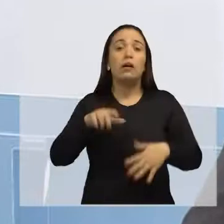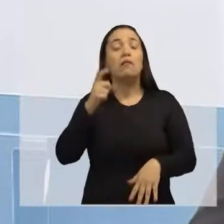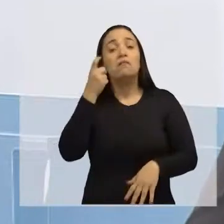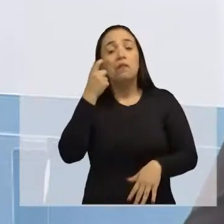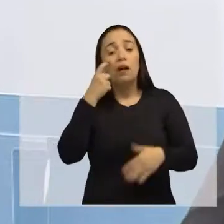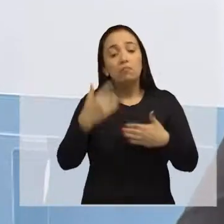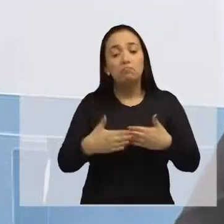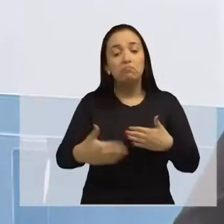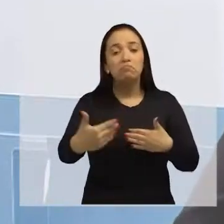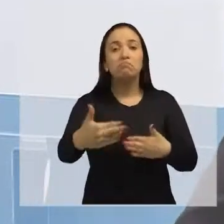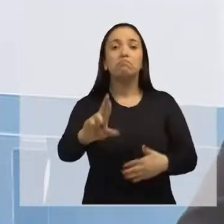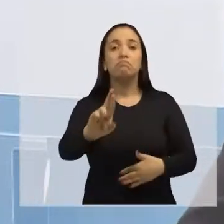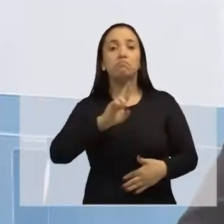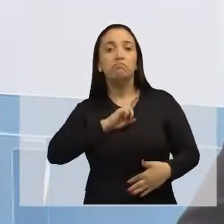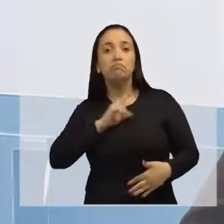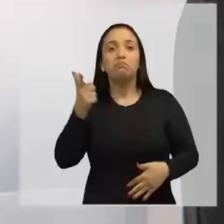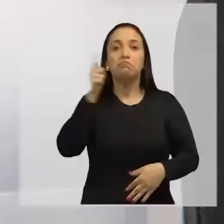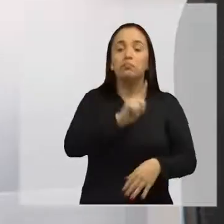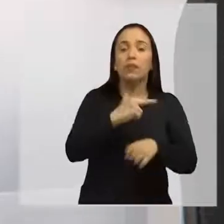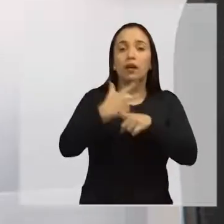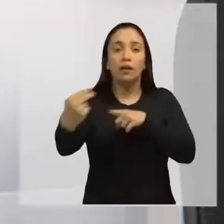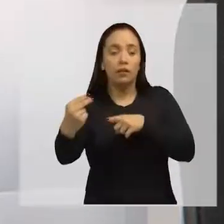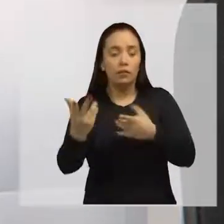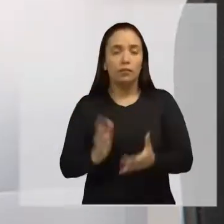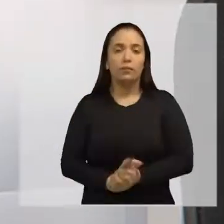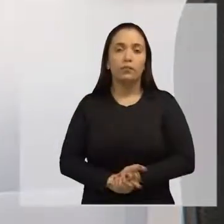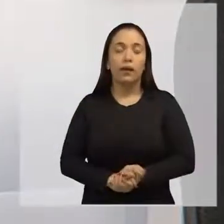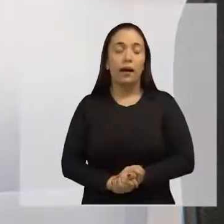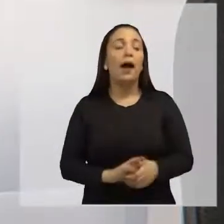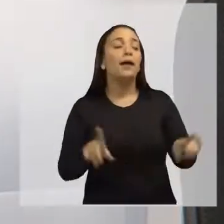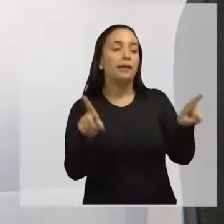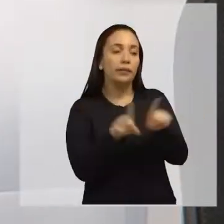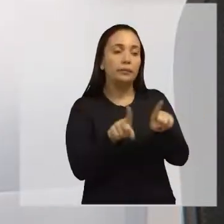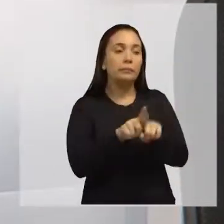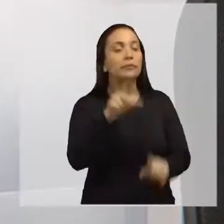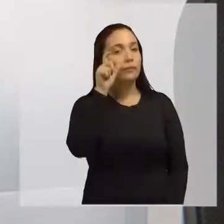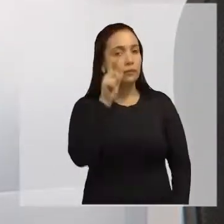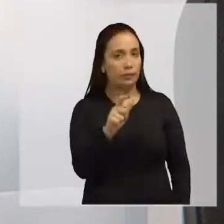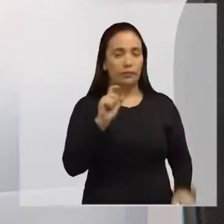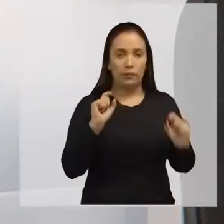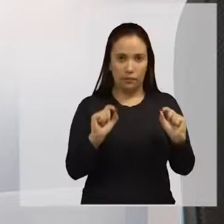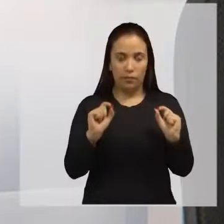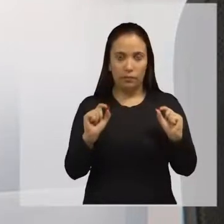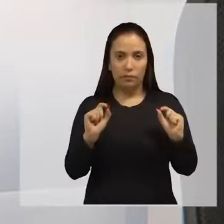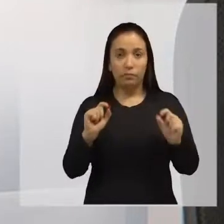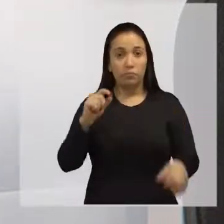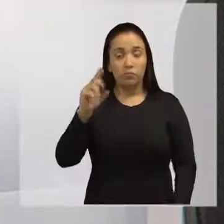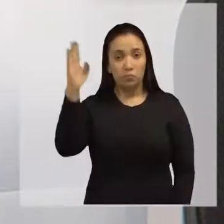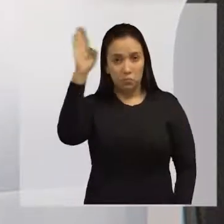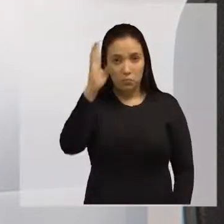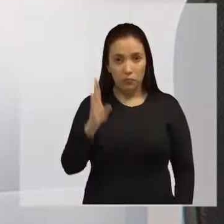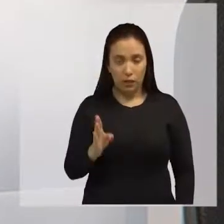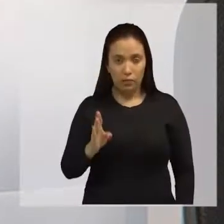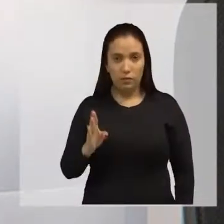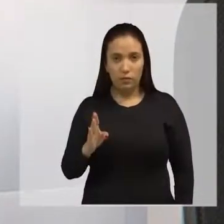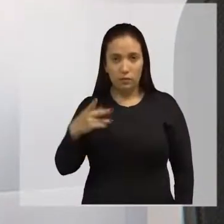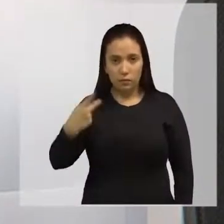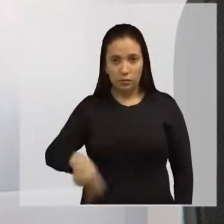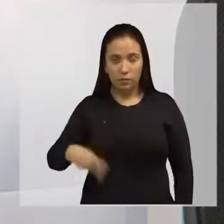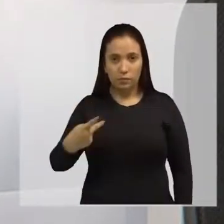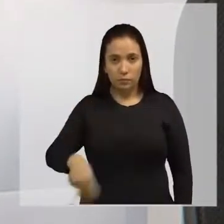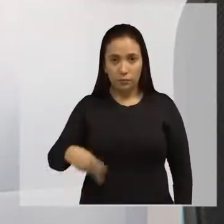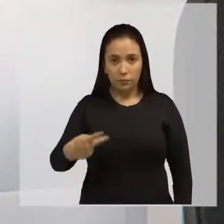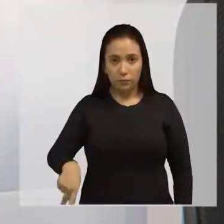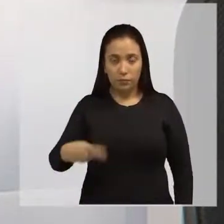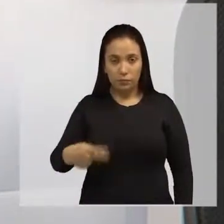dirá, mas a gente sabe disso, né? E o mais interessante é o seguinte, o brasileiro não nacionalista